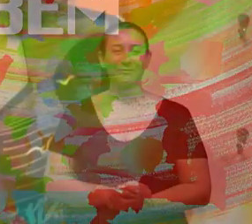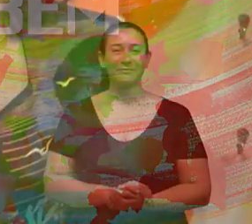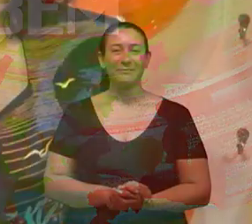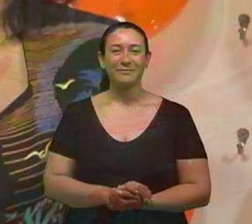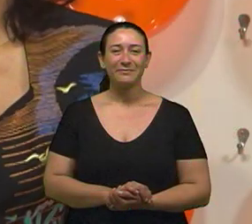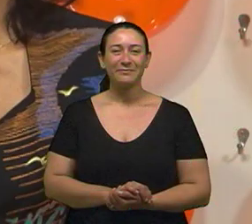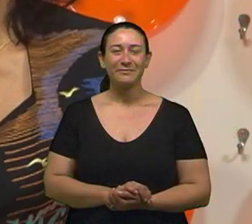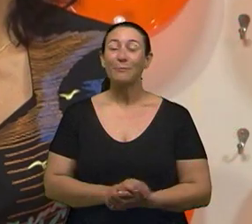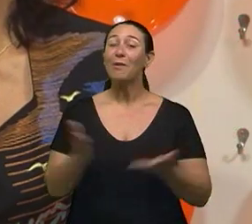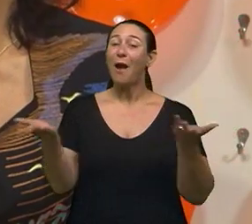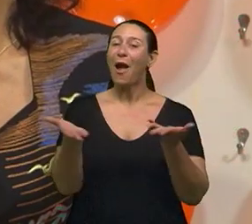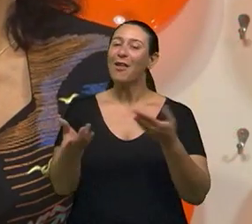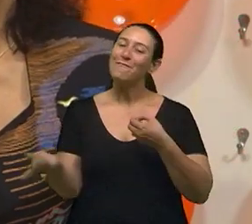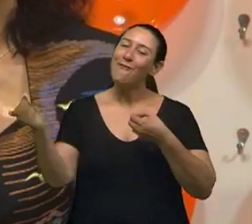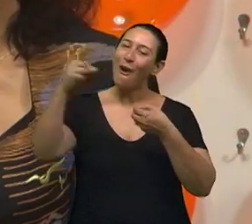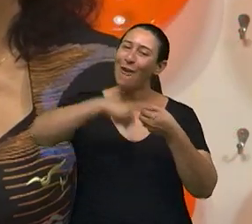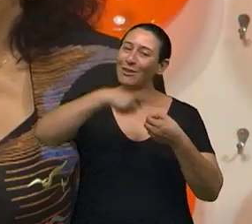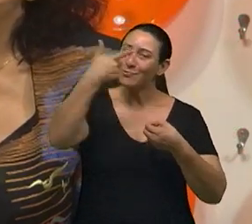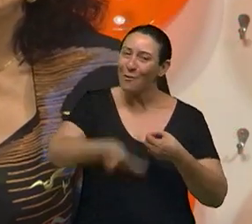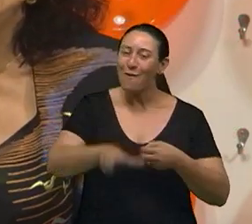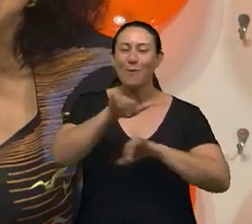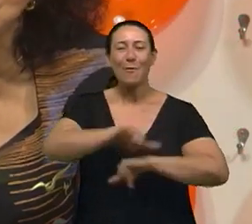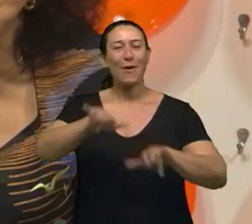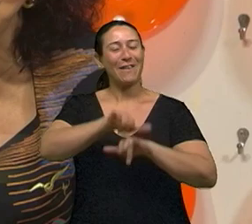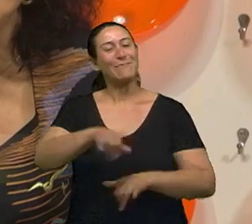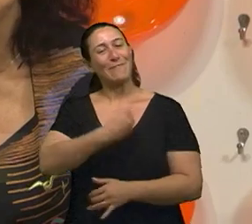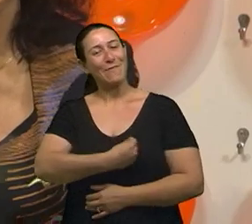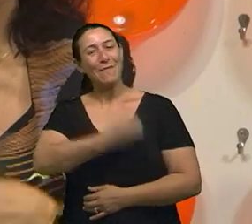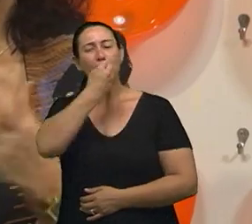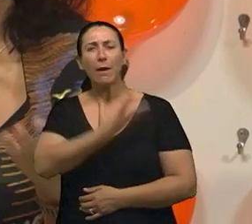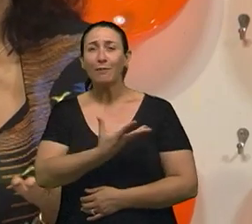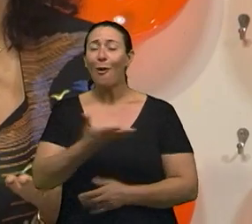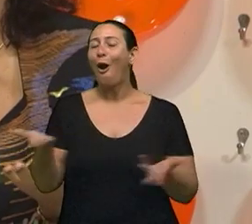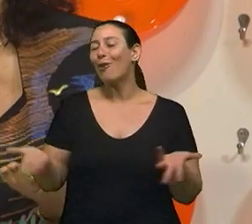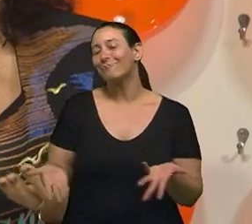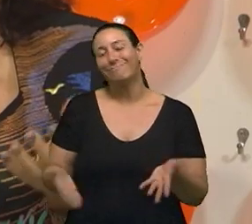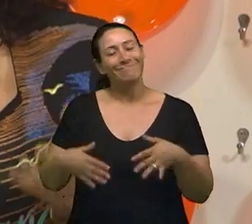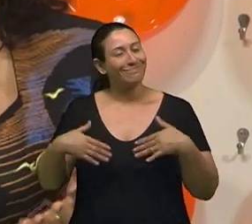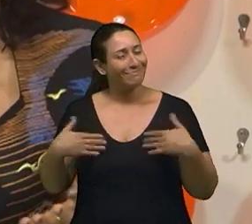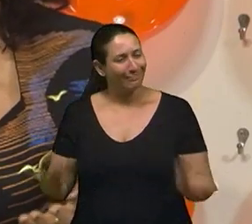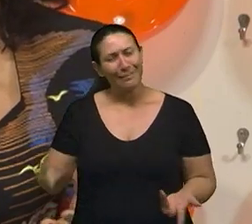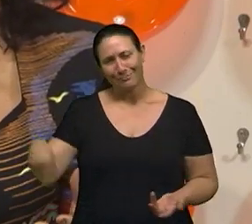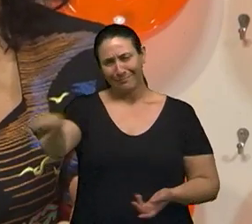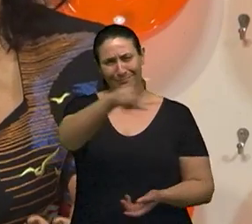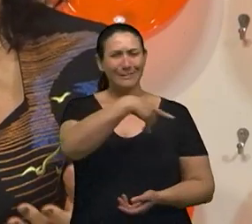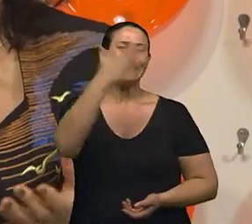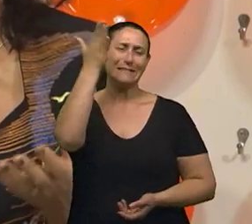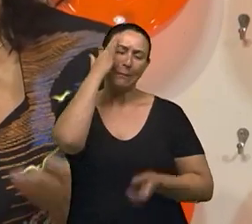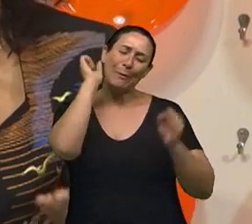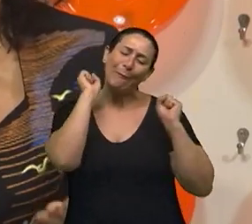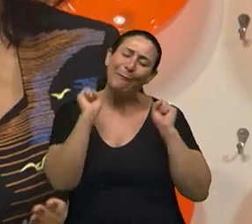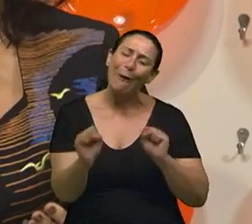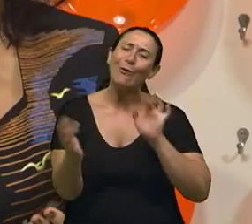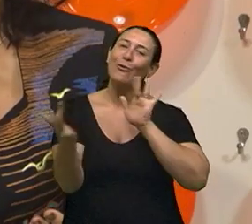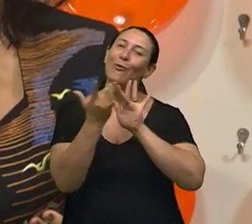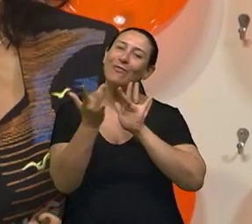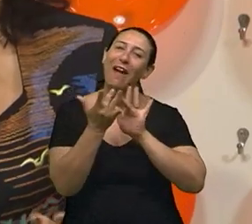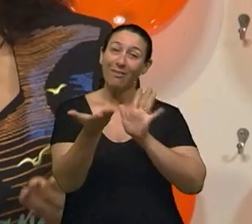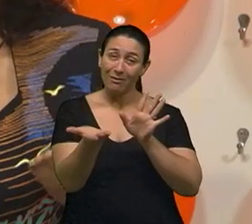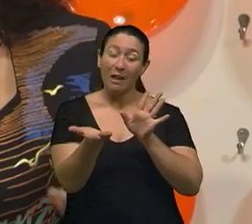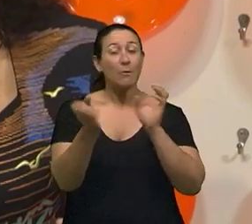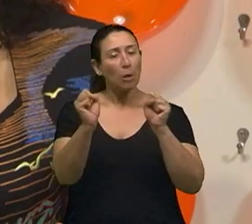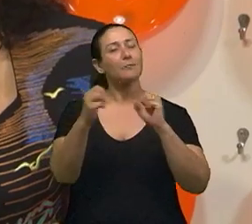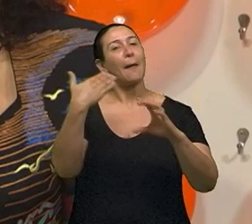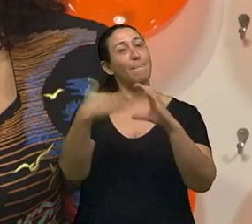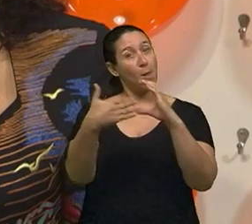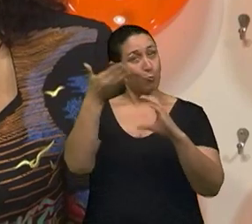aí estamos de volta com o nosso viva bem de hoje e claro você sabe que pode ter uma conexão direta com a gente